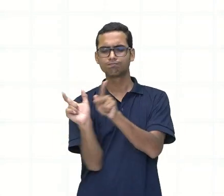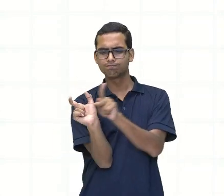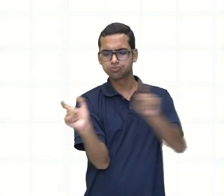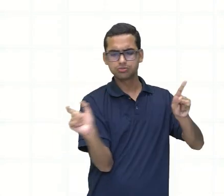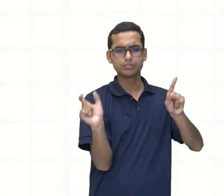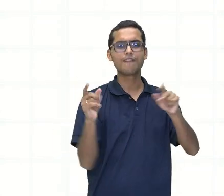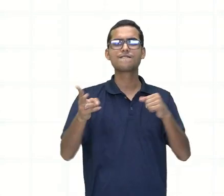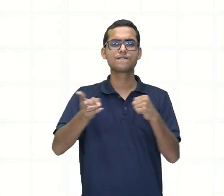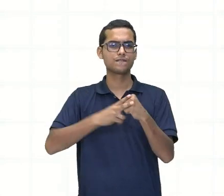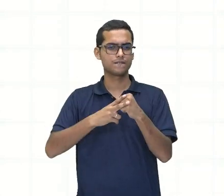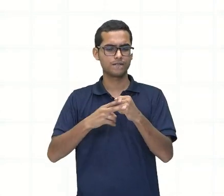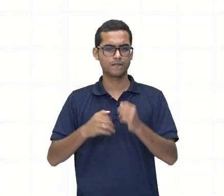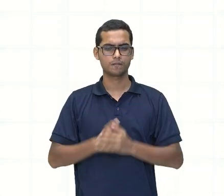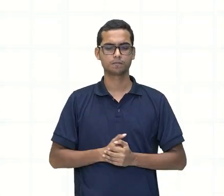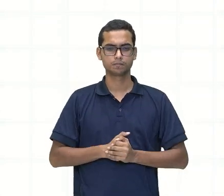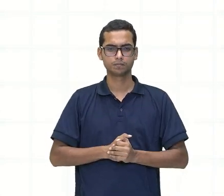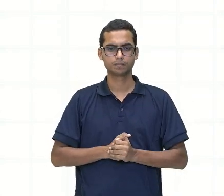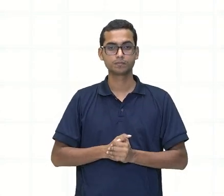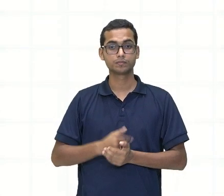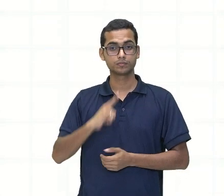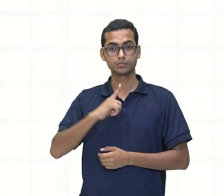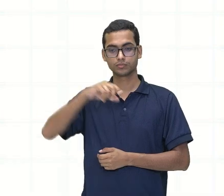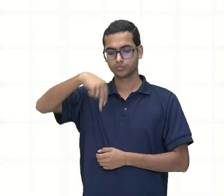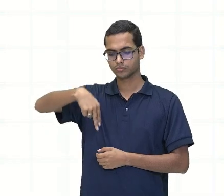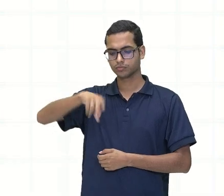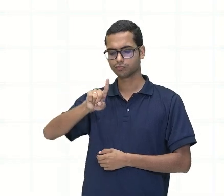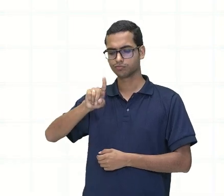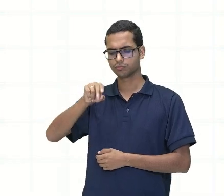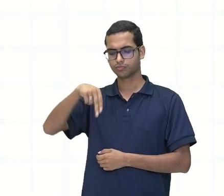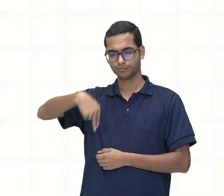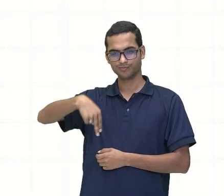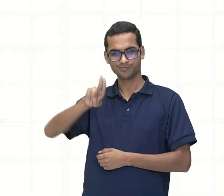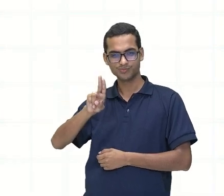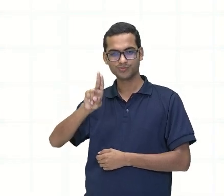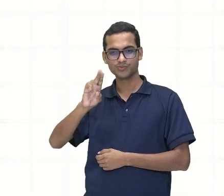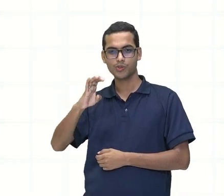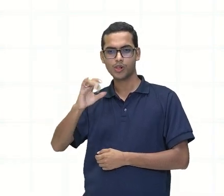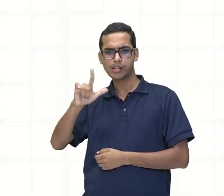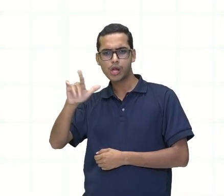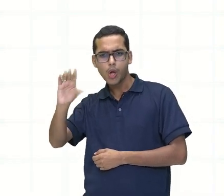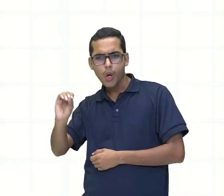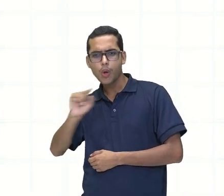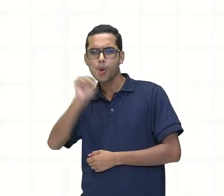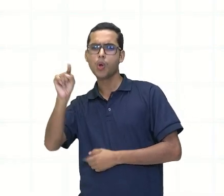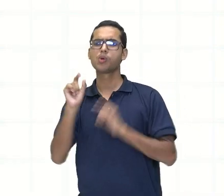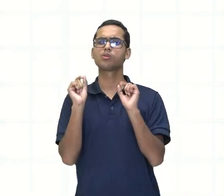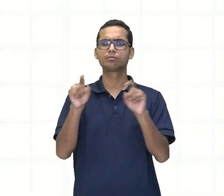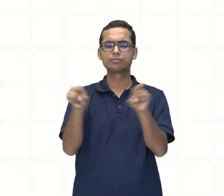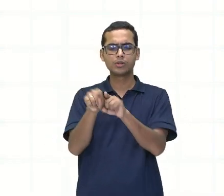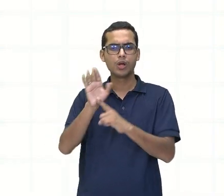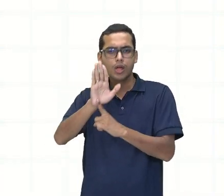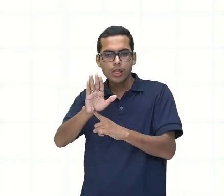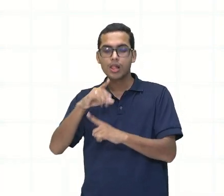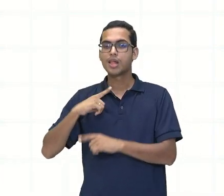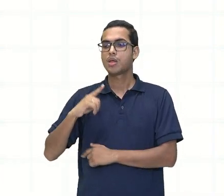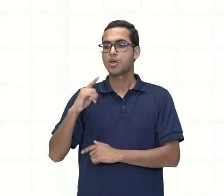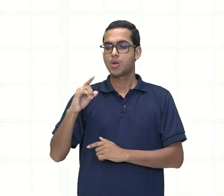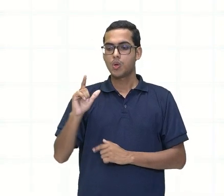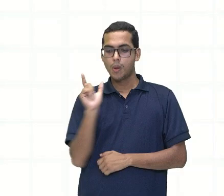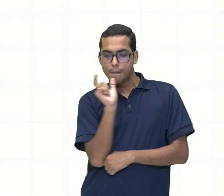tem um núcleo. Já comentei com vocês, inclusive, o que é o núcleo, né? O núcleo é aquela parte mais importante